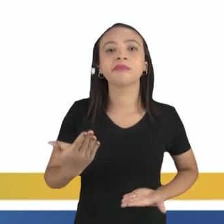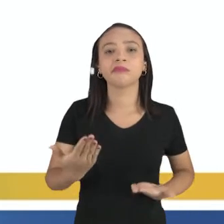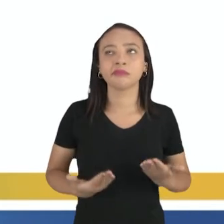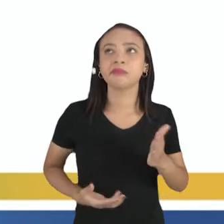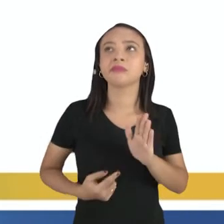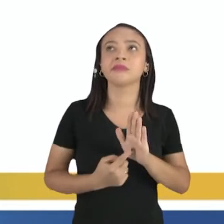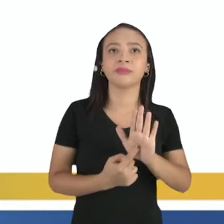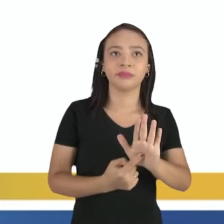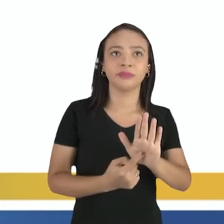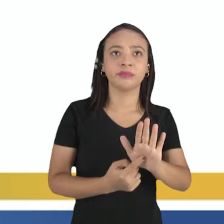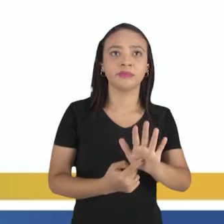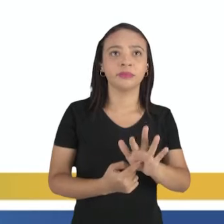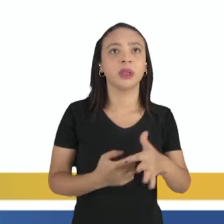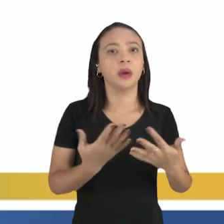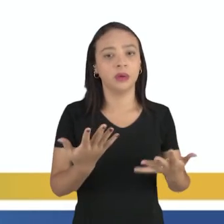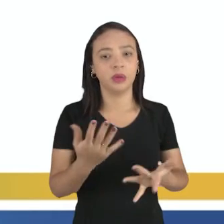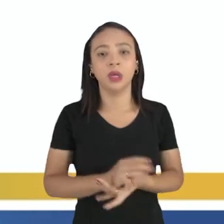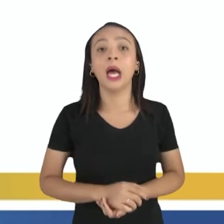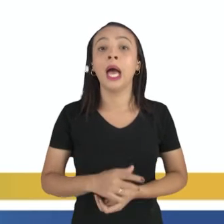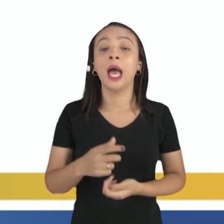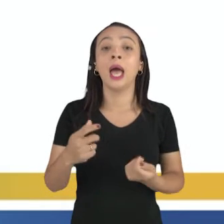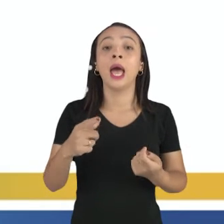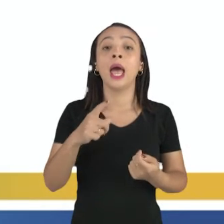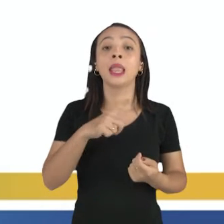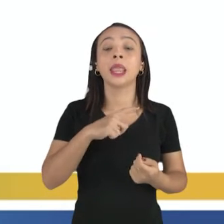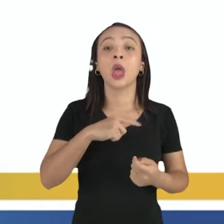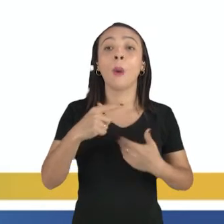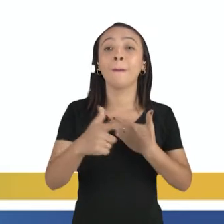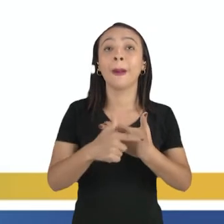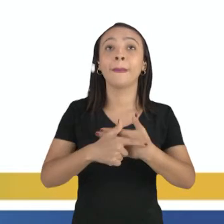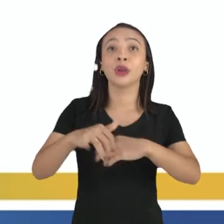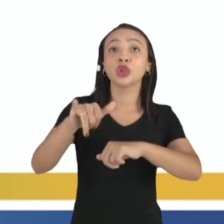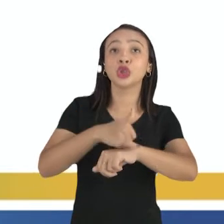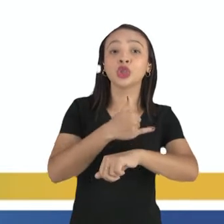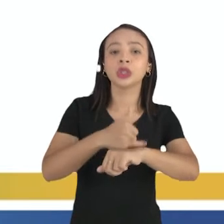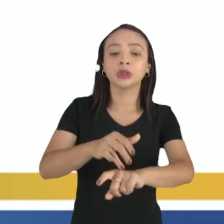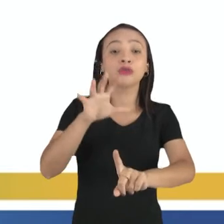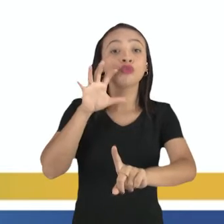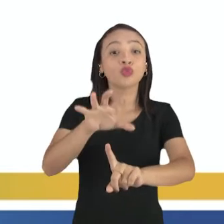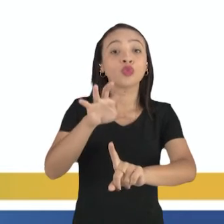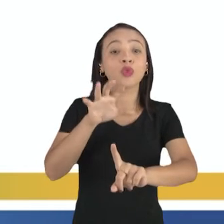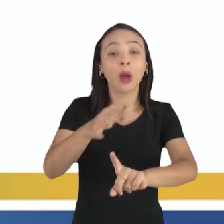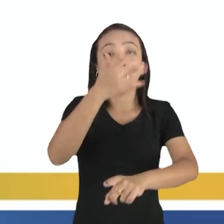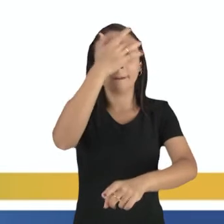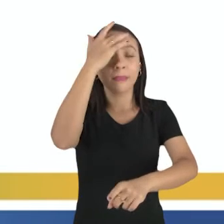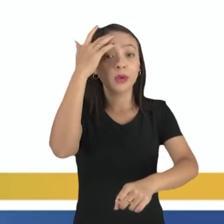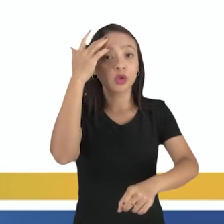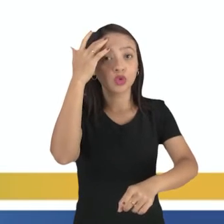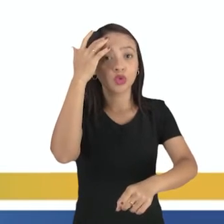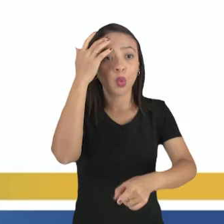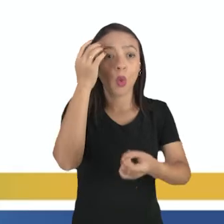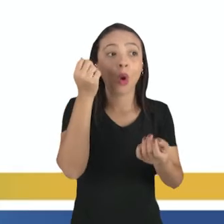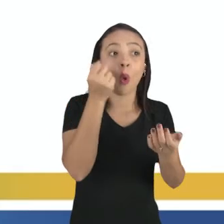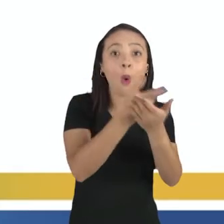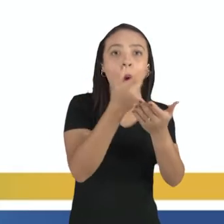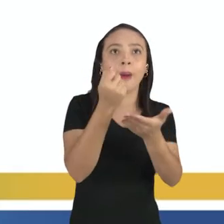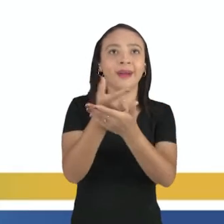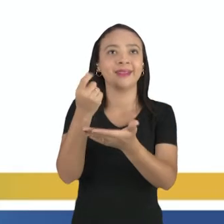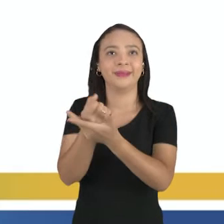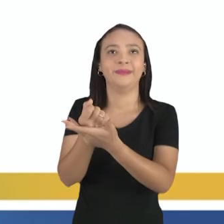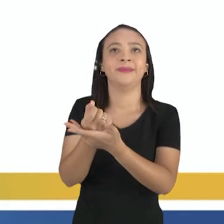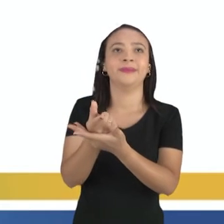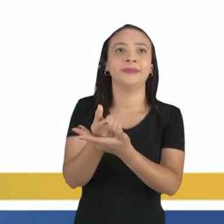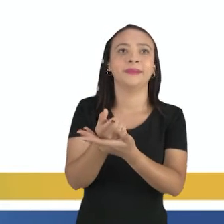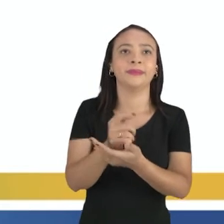anunciado, funcionando como estratégia de persuasão em relação ao consumidor do mercado gráfico. O